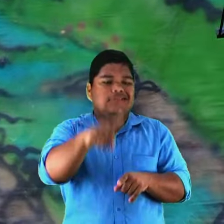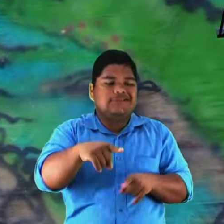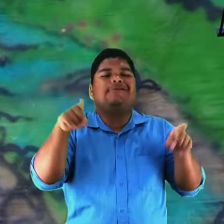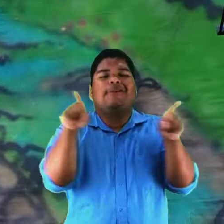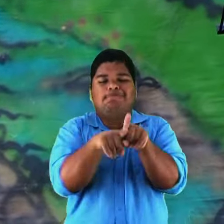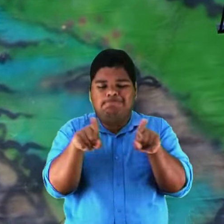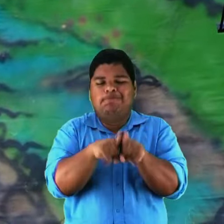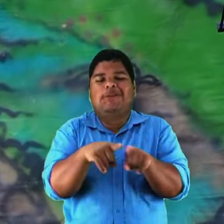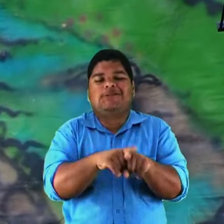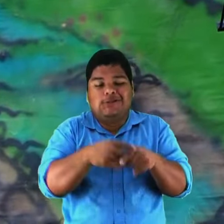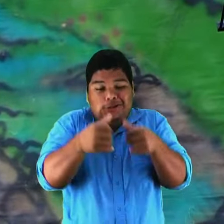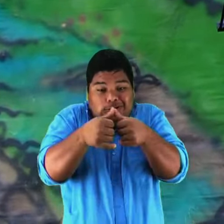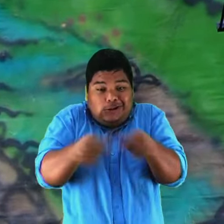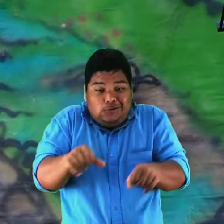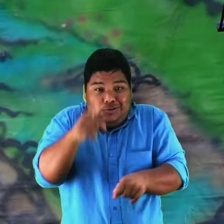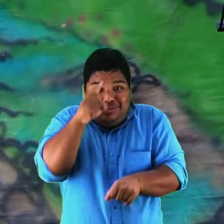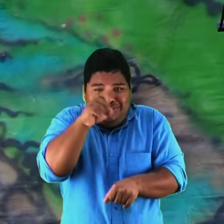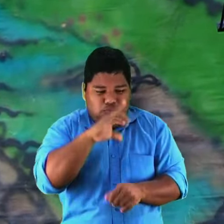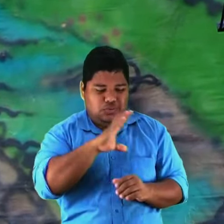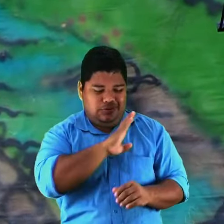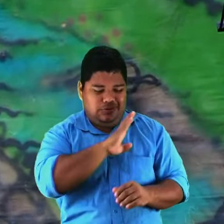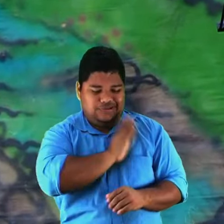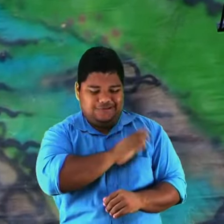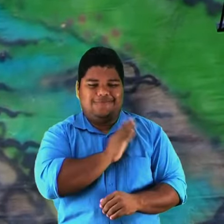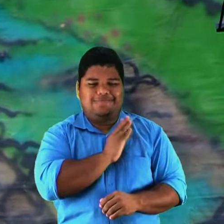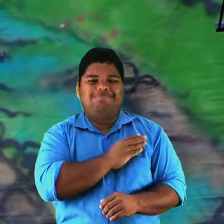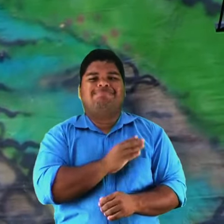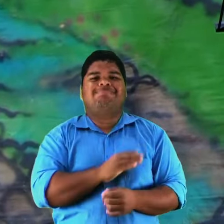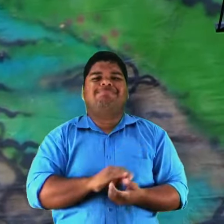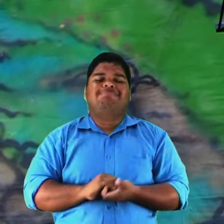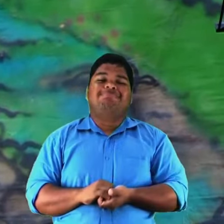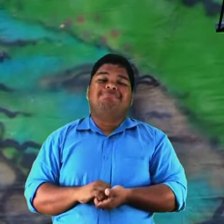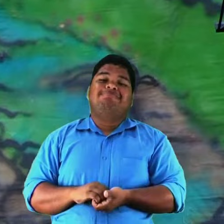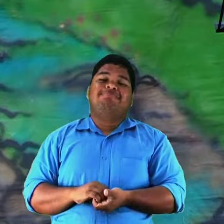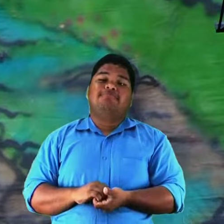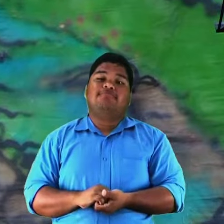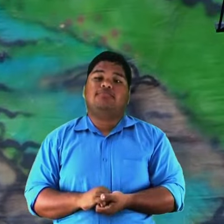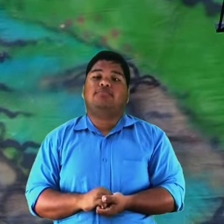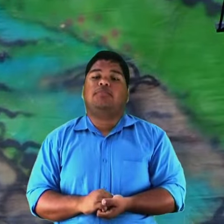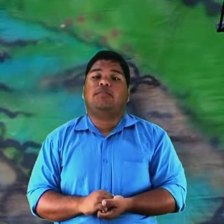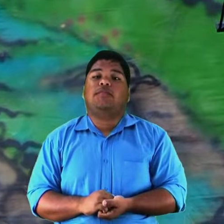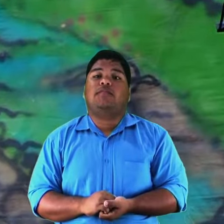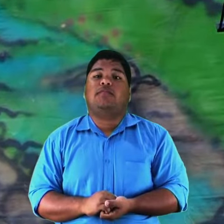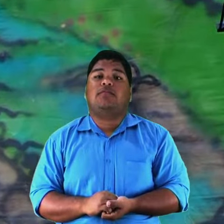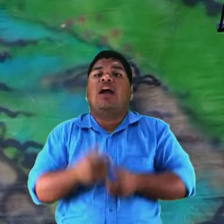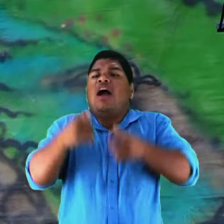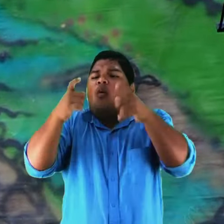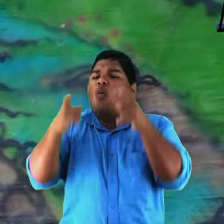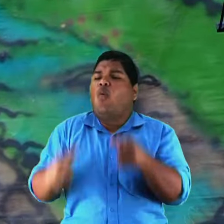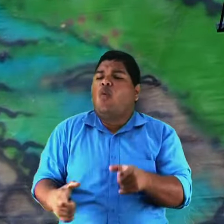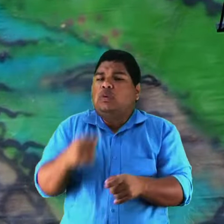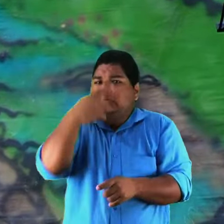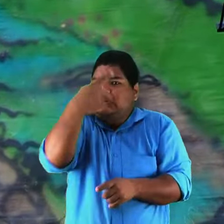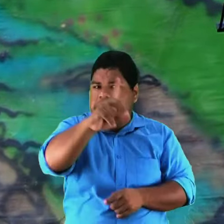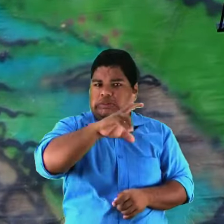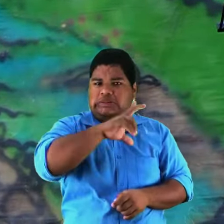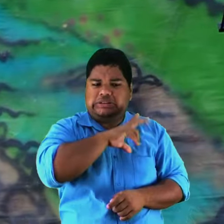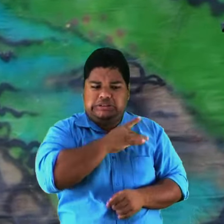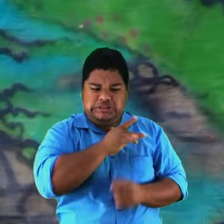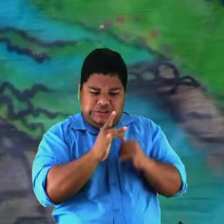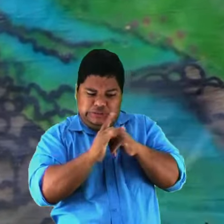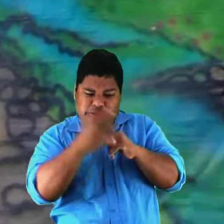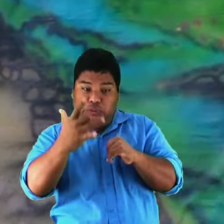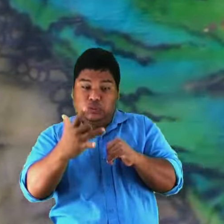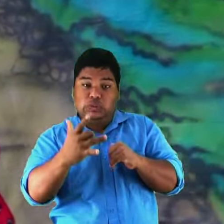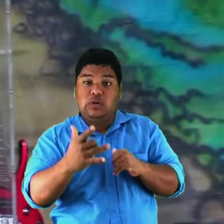também está o seu coração. Aonde estiver o seu tesouro,